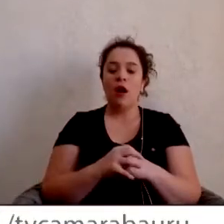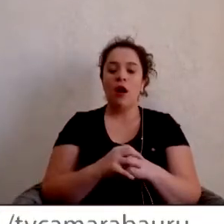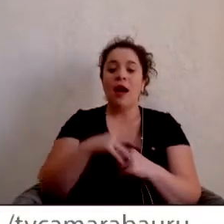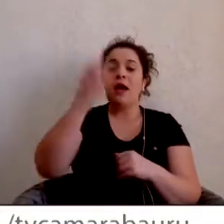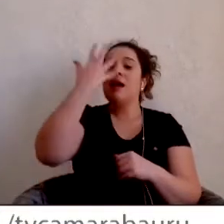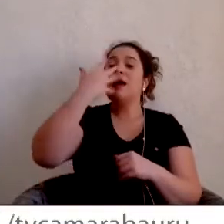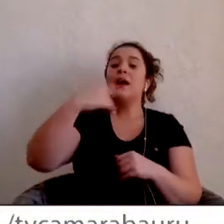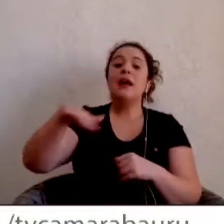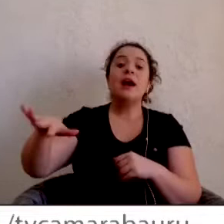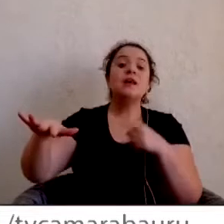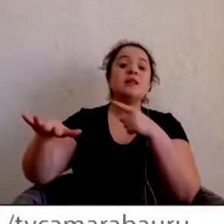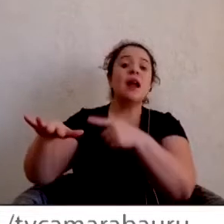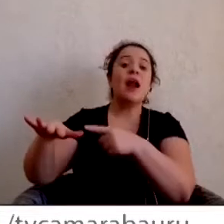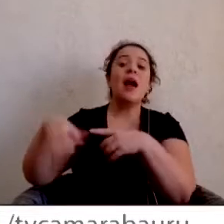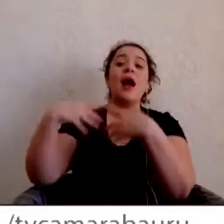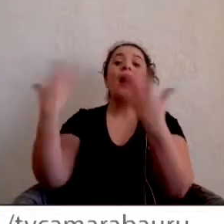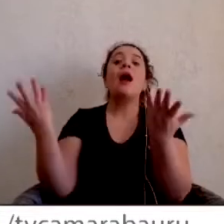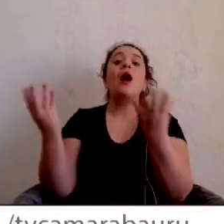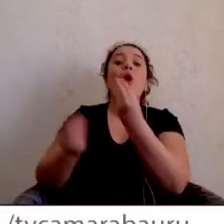ficam?